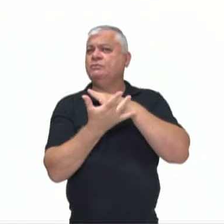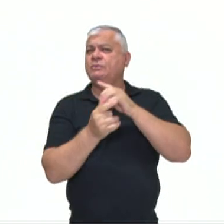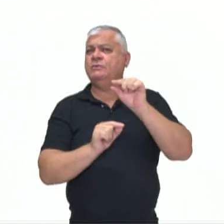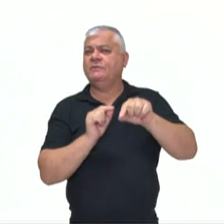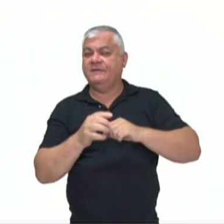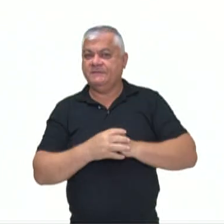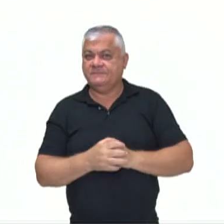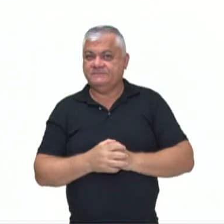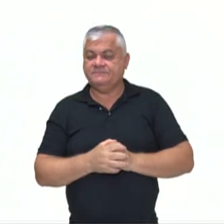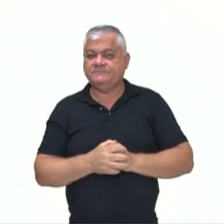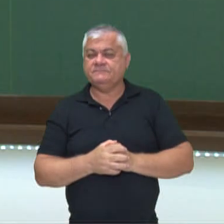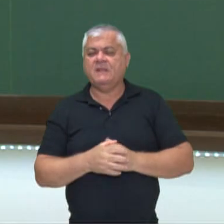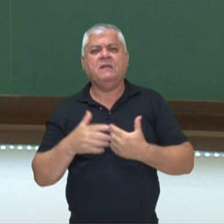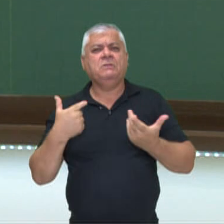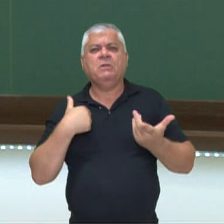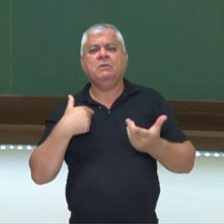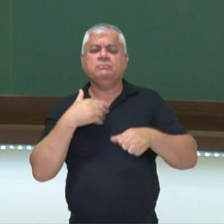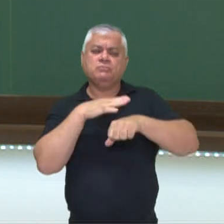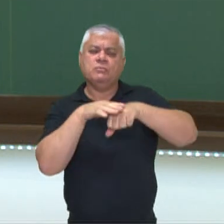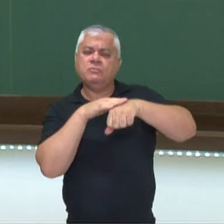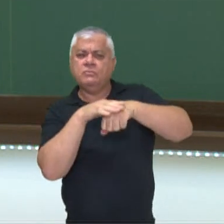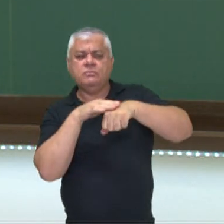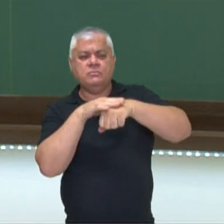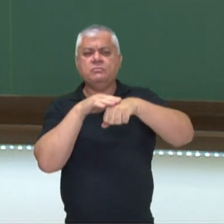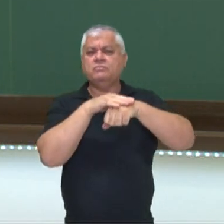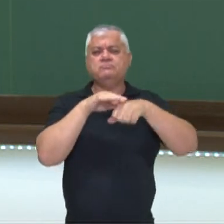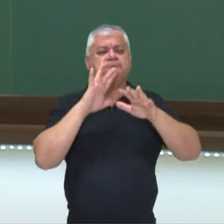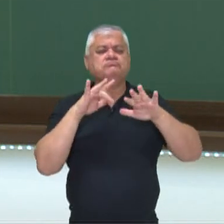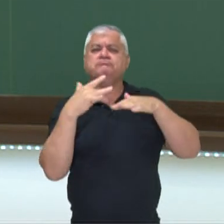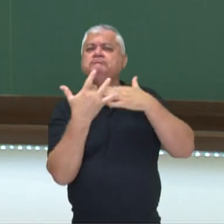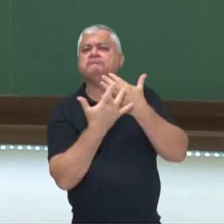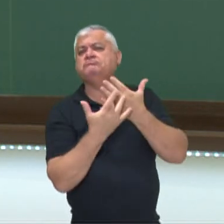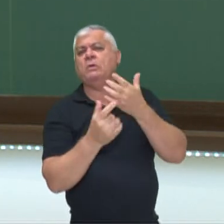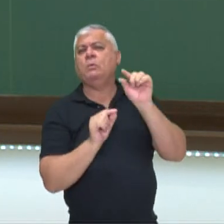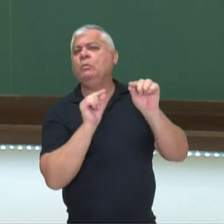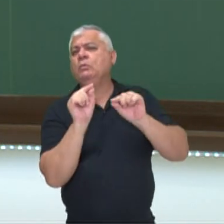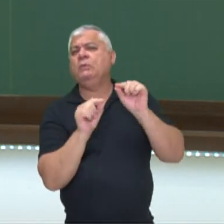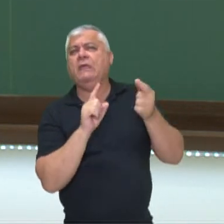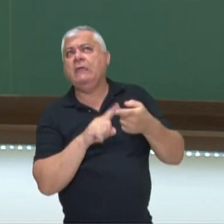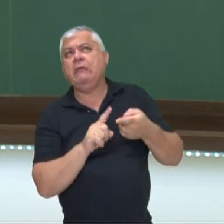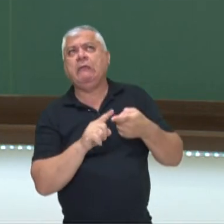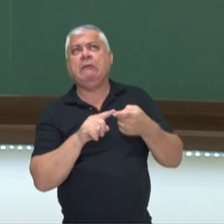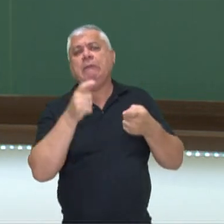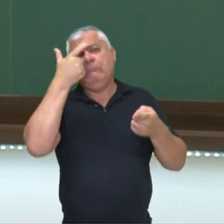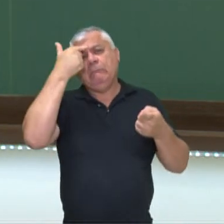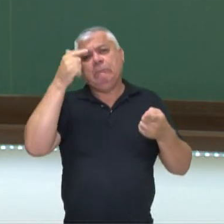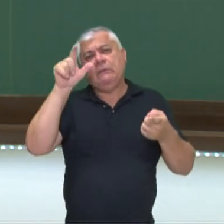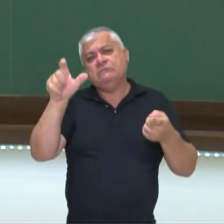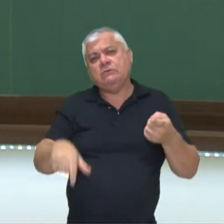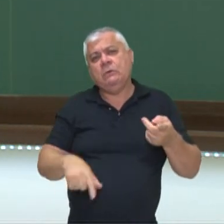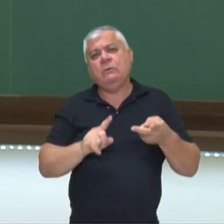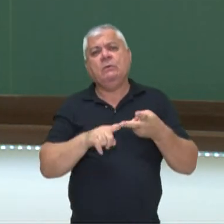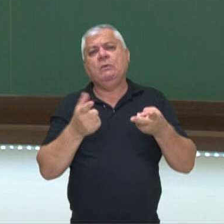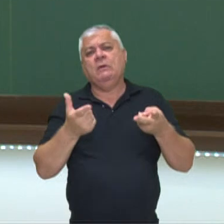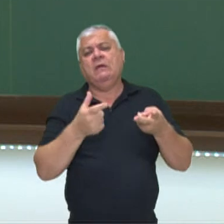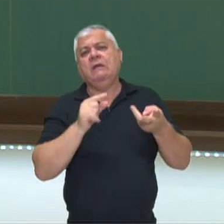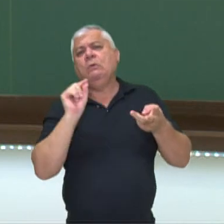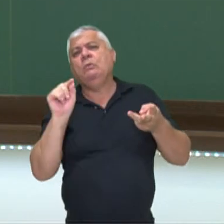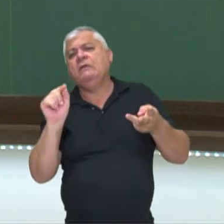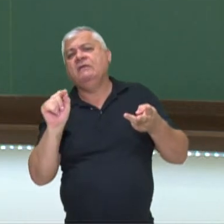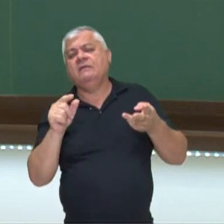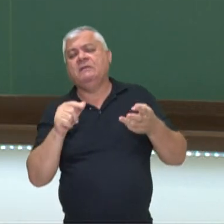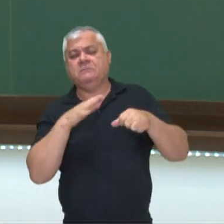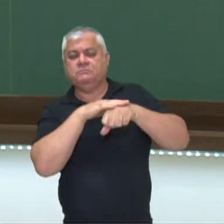Então, assim, de quem a gente fala ou de que a gente fala ou de quem nós falamos nas redes